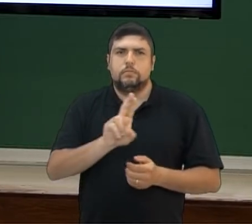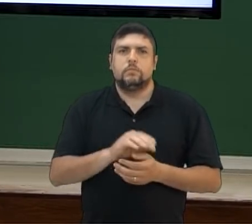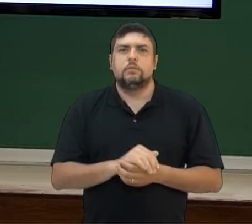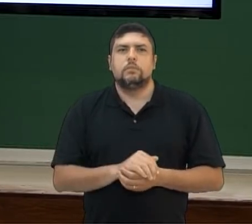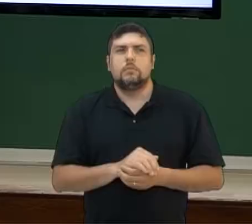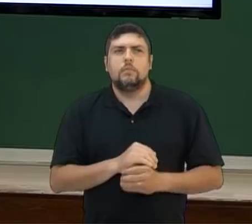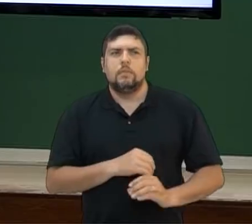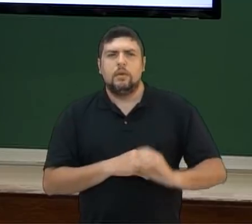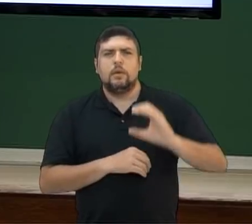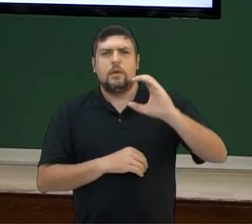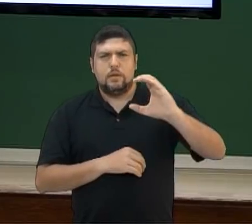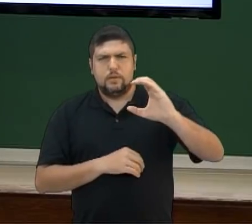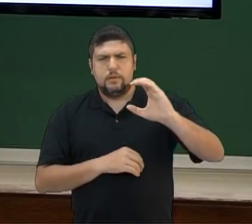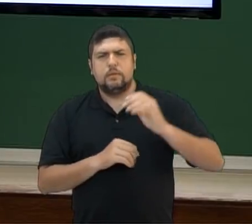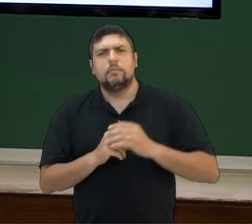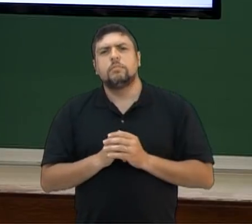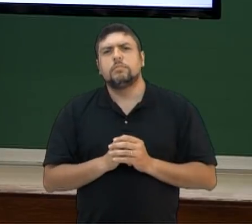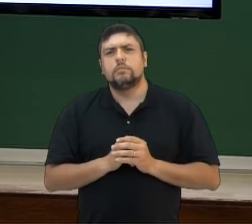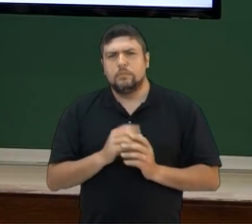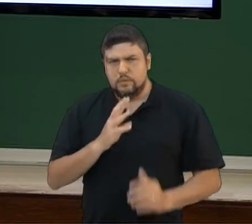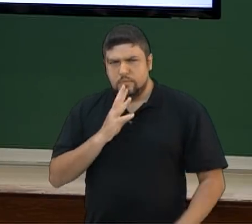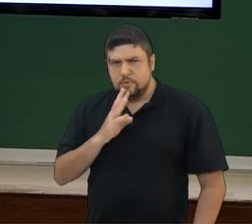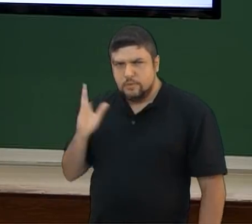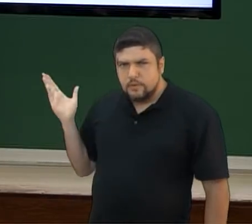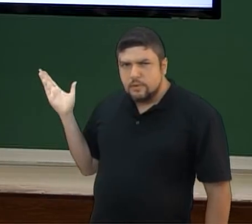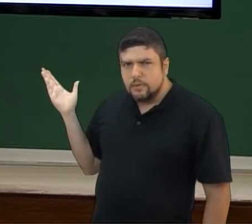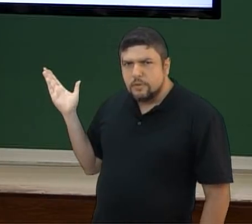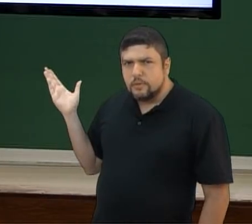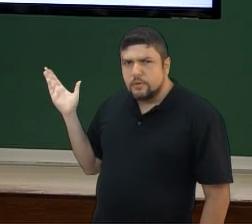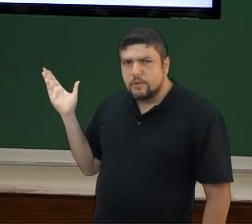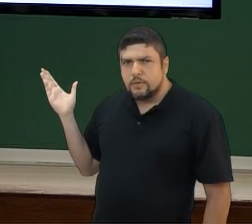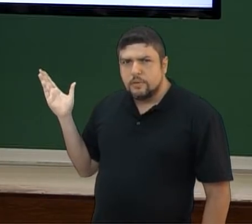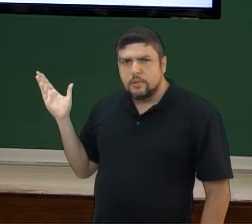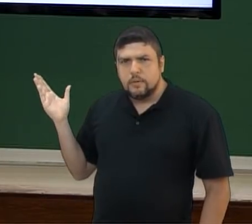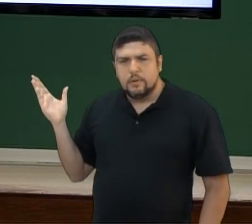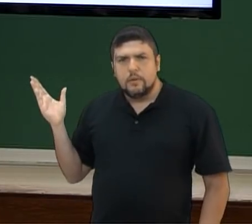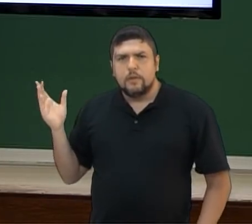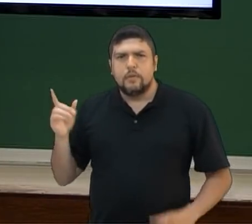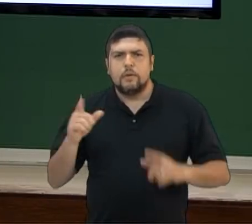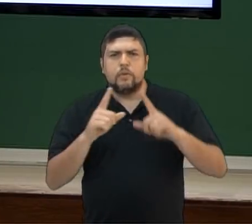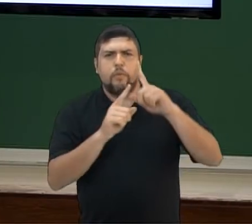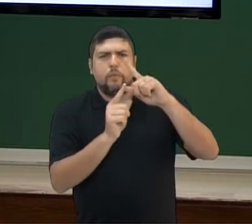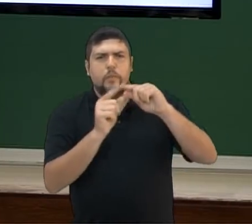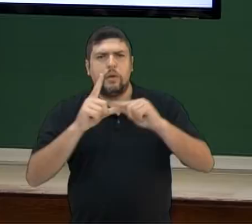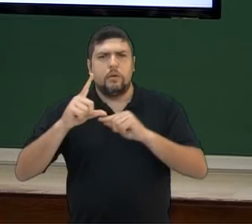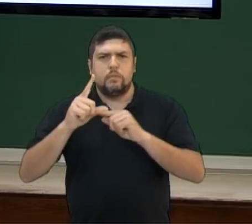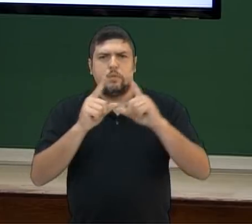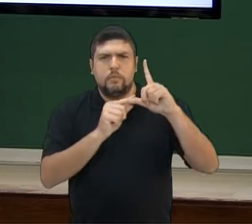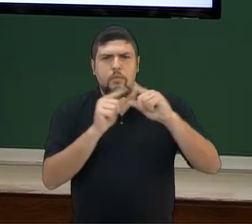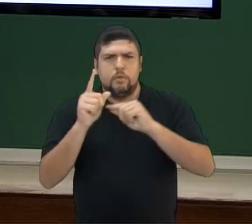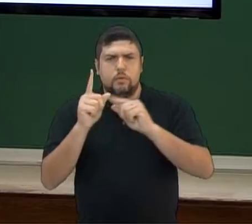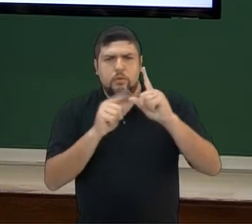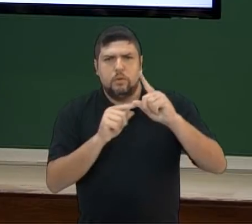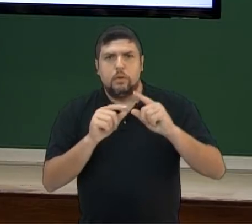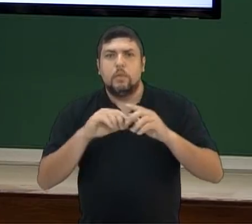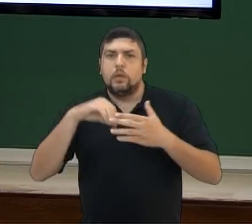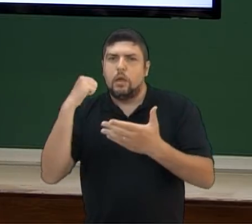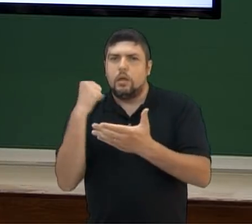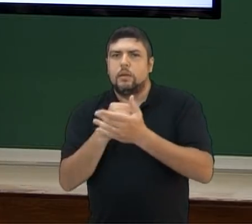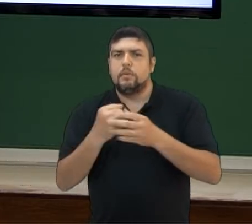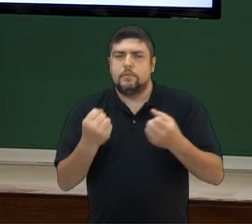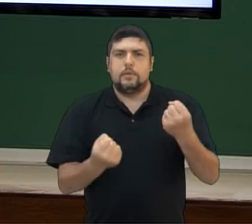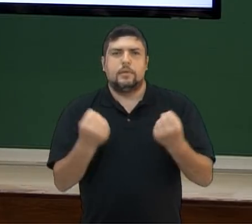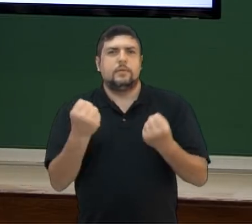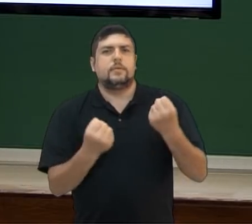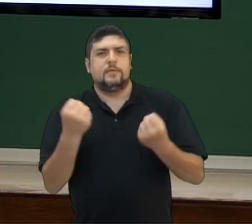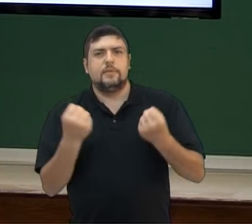Que símbolo é esse? Vocês conhecem? Bom, é um símbolo da Mercedes, é um símbolo de uma marca de